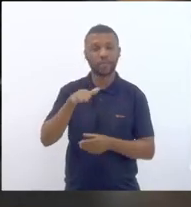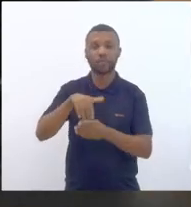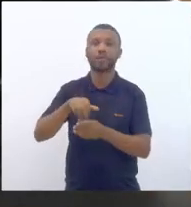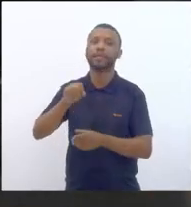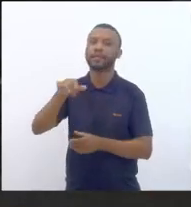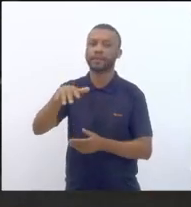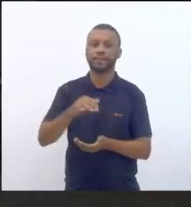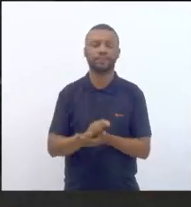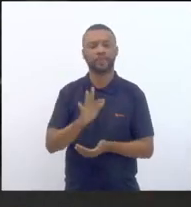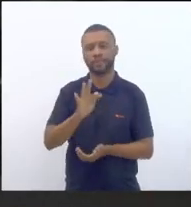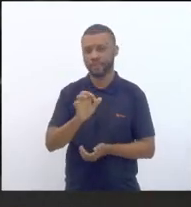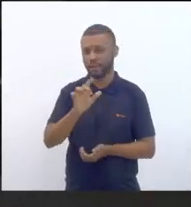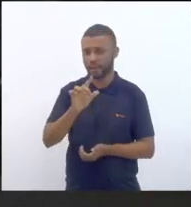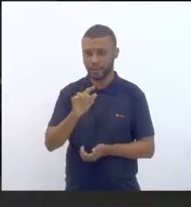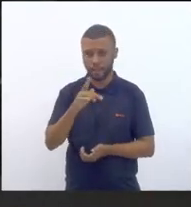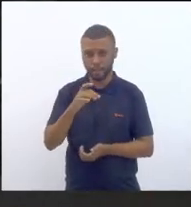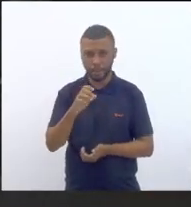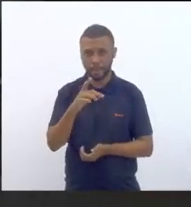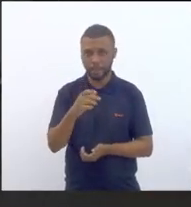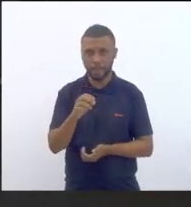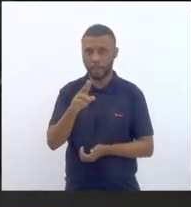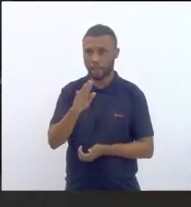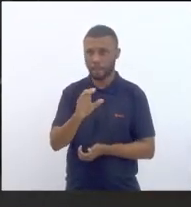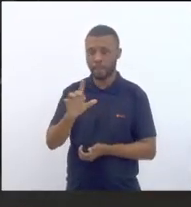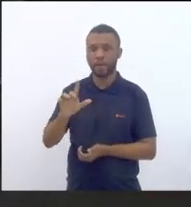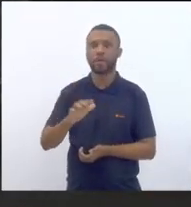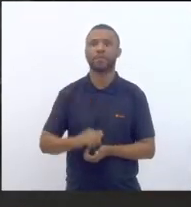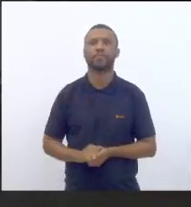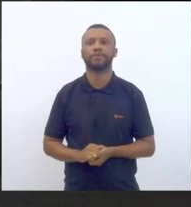Felipe Poubel, deputado Felipe Poubel.